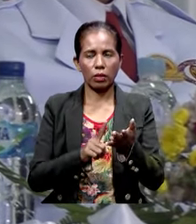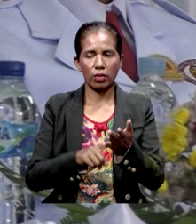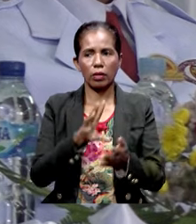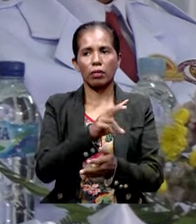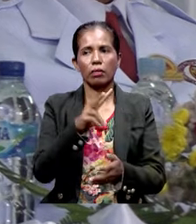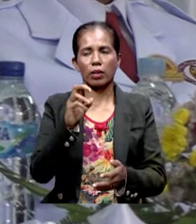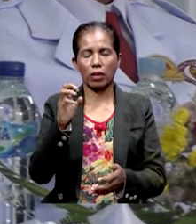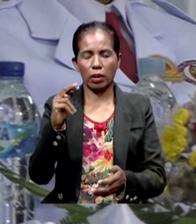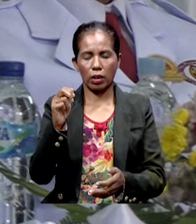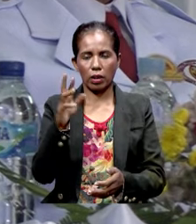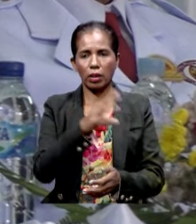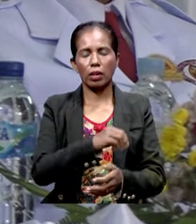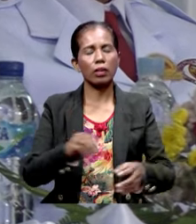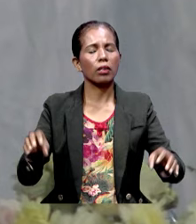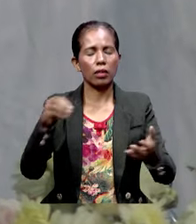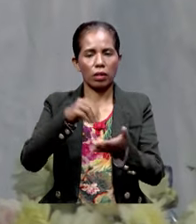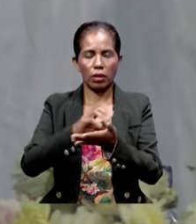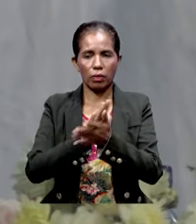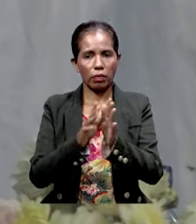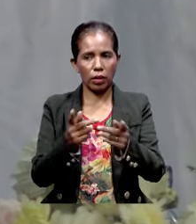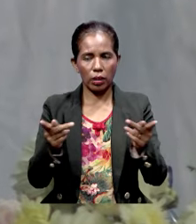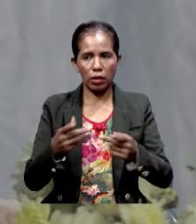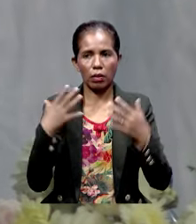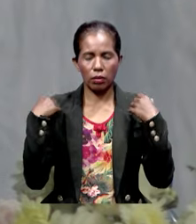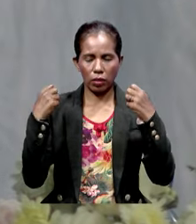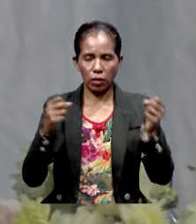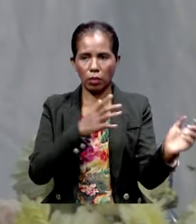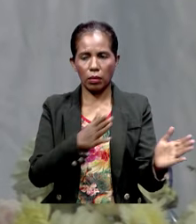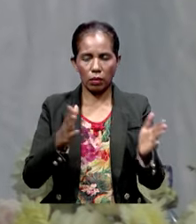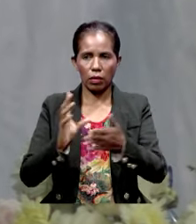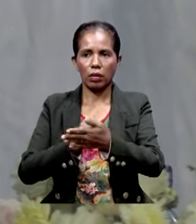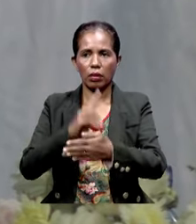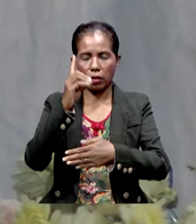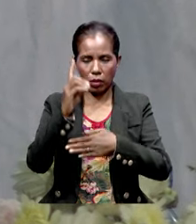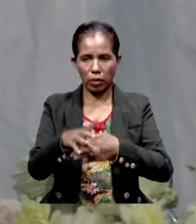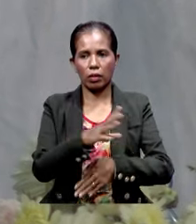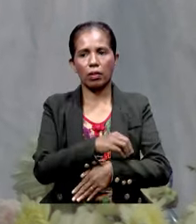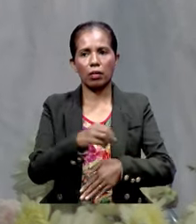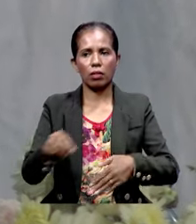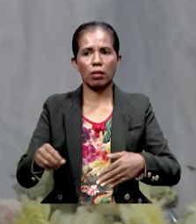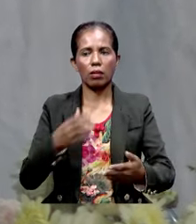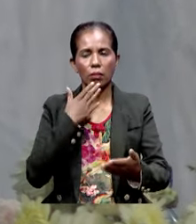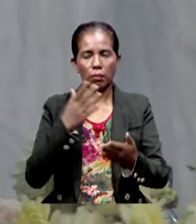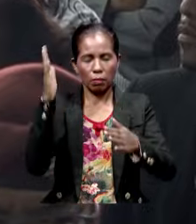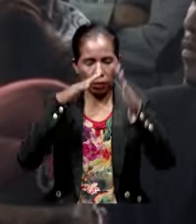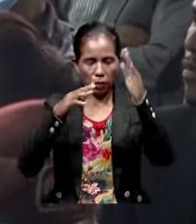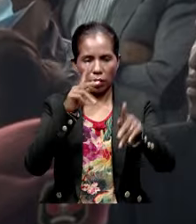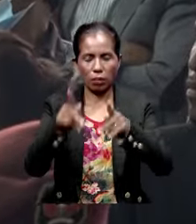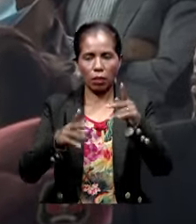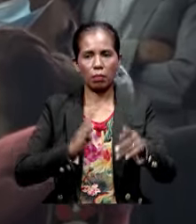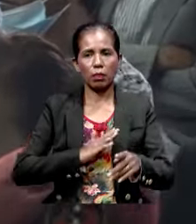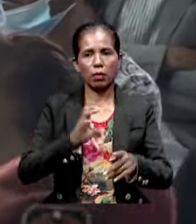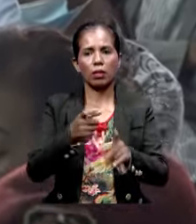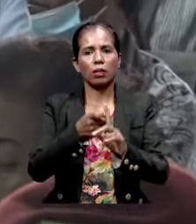Lemos esclarece que se cria base e de nebe forte para o processo de descentralização onde soluciona o problema do povo Baucau e